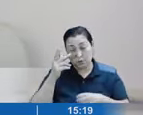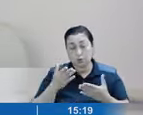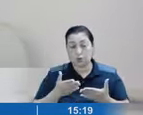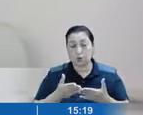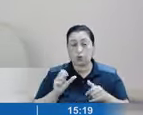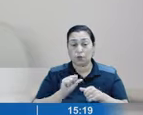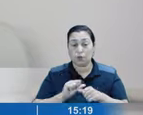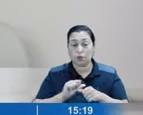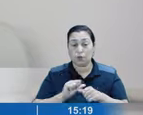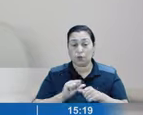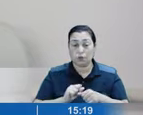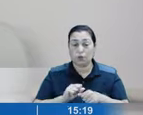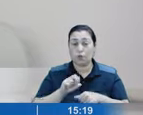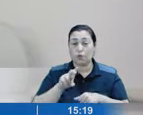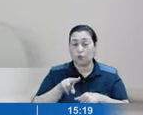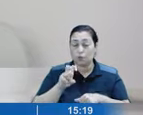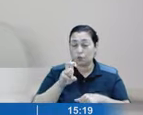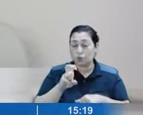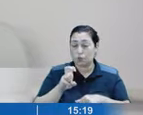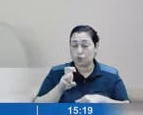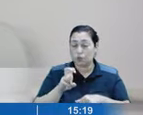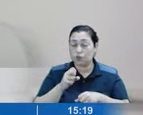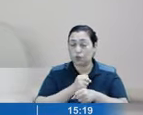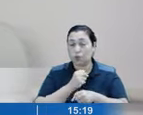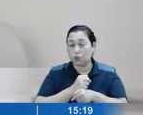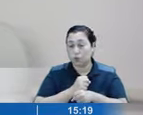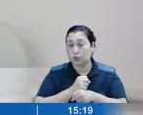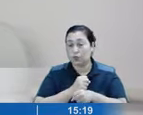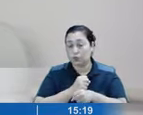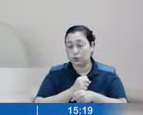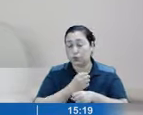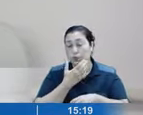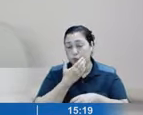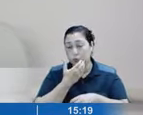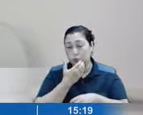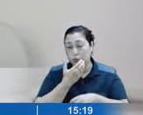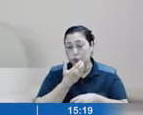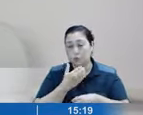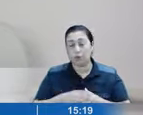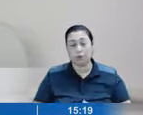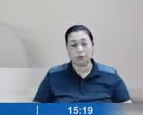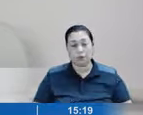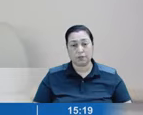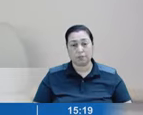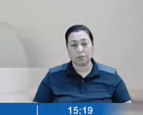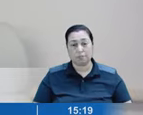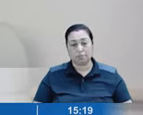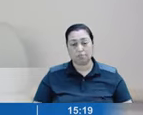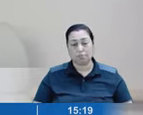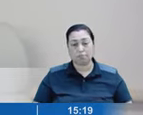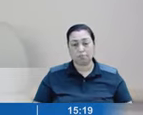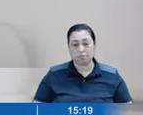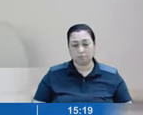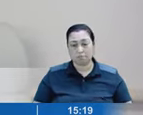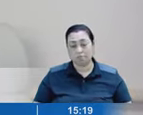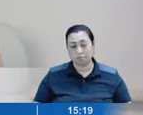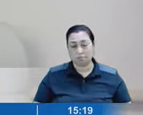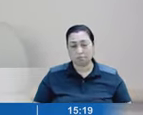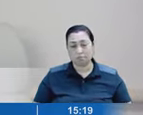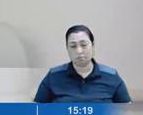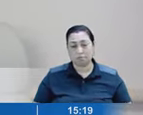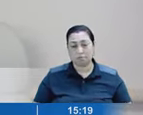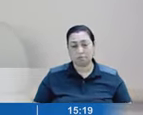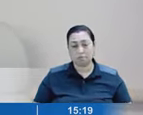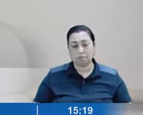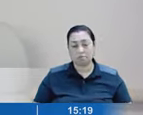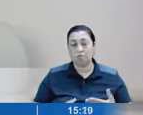está fazendo o mesmo a cada 5 anos, né? Boa. Meninas. Vou perguntar. No caso aqui